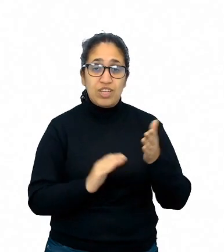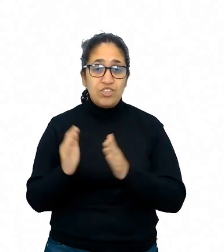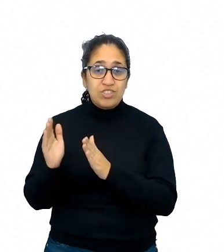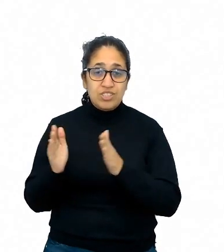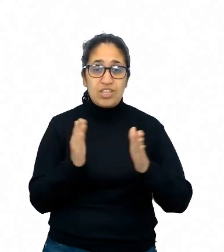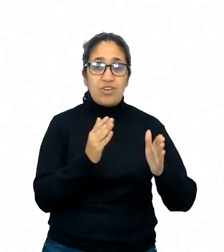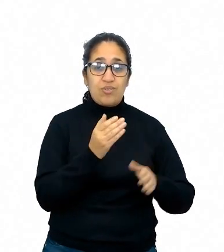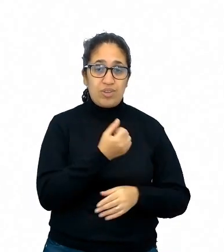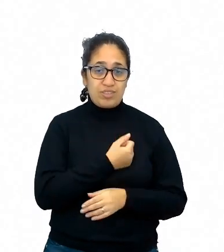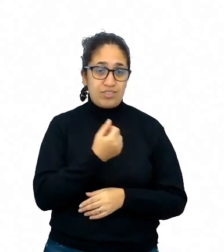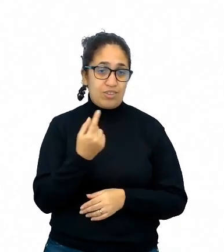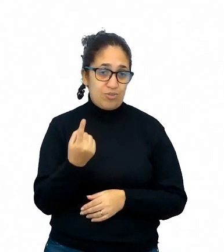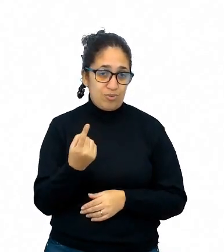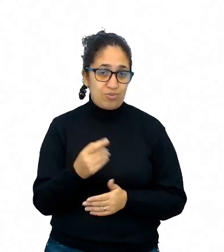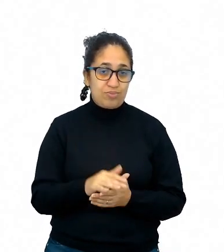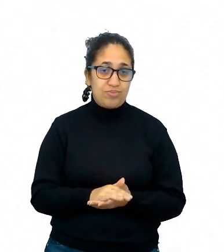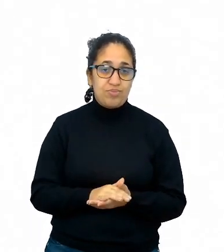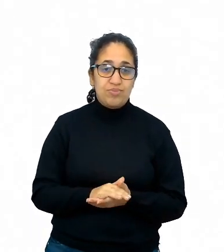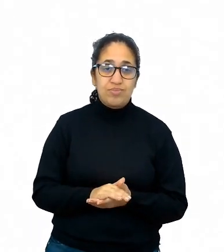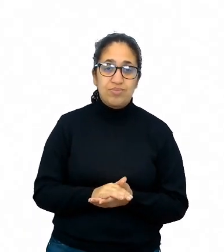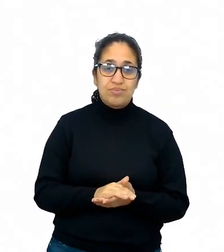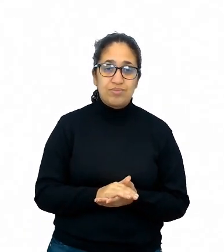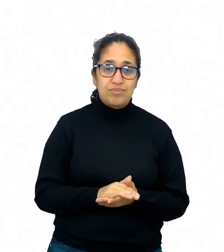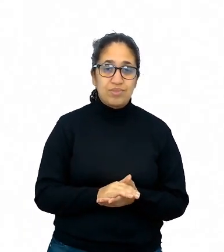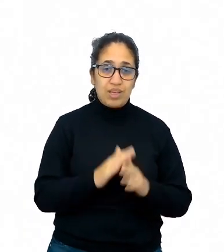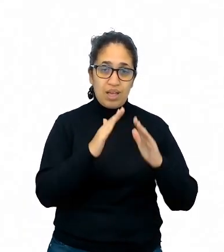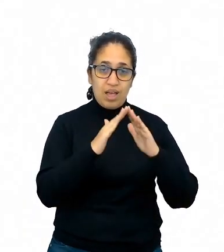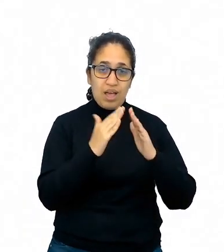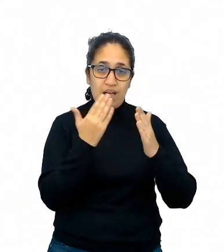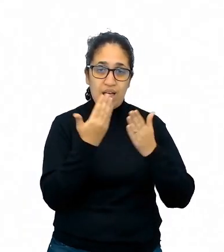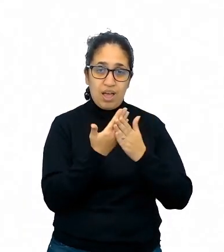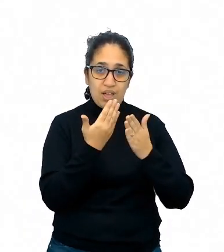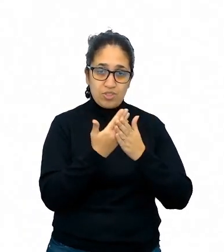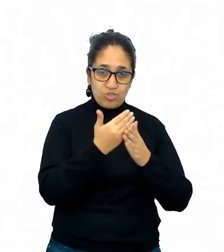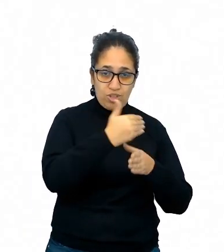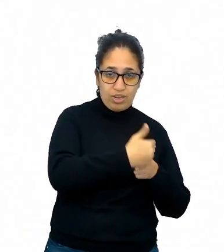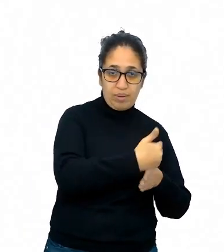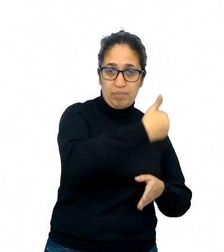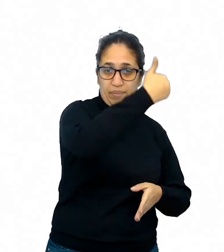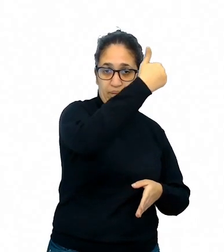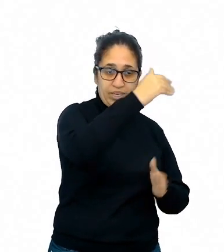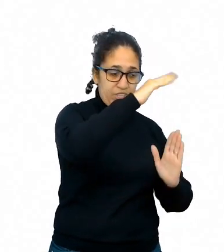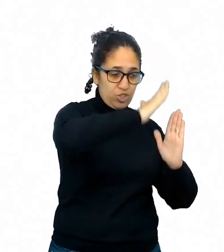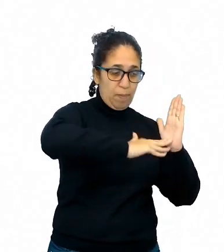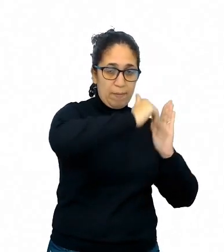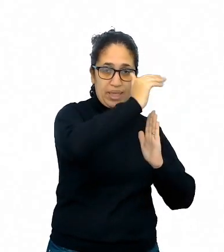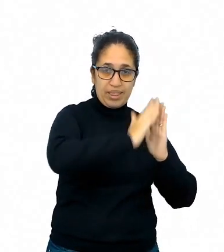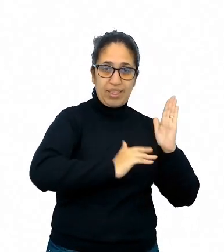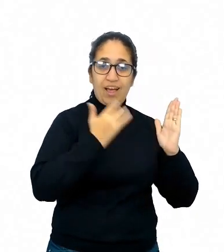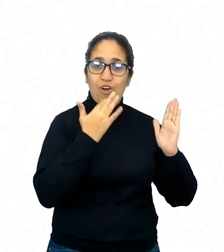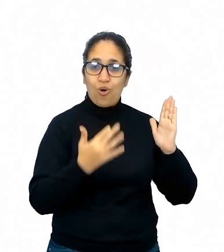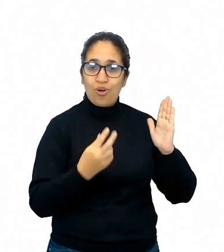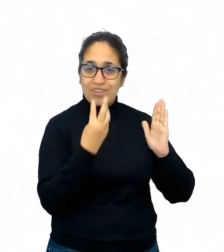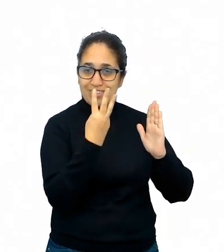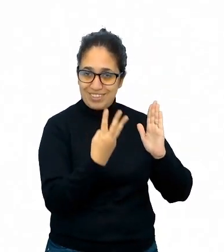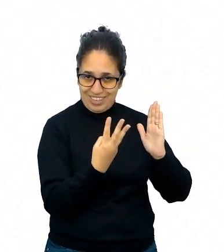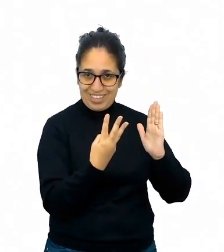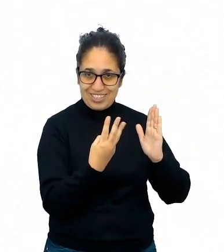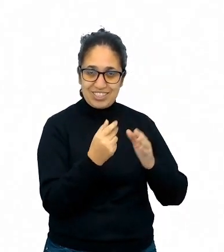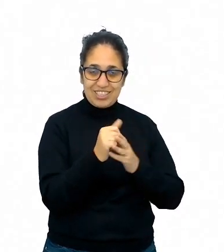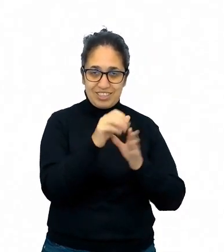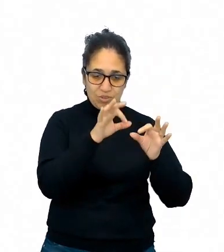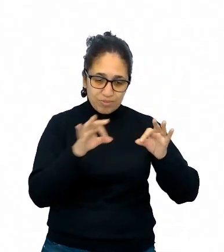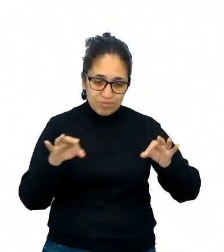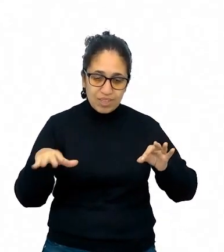que fala de a parede da fachada de uma escola será pintada com 3 cores, tá? E aí ele mostra a